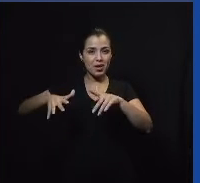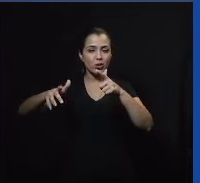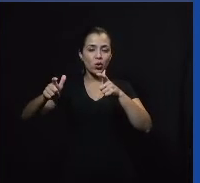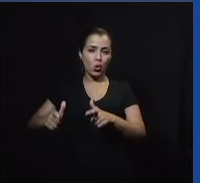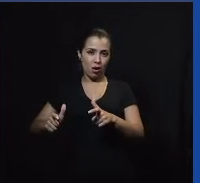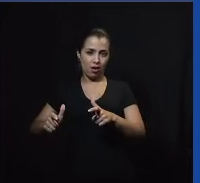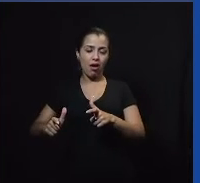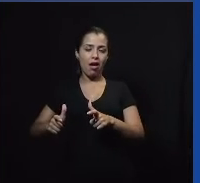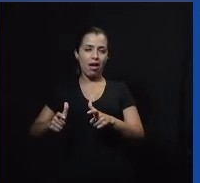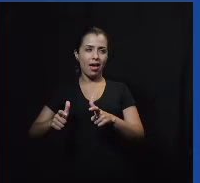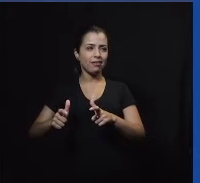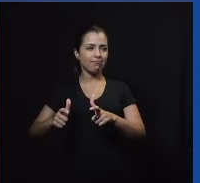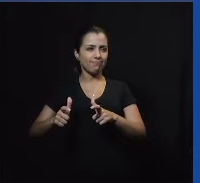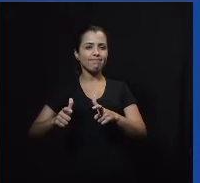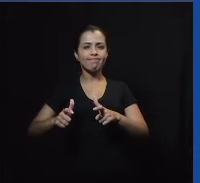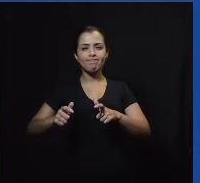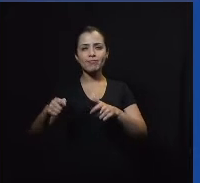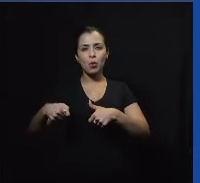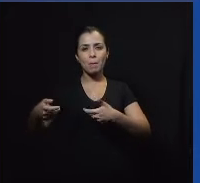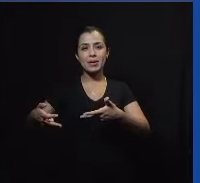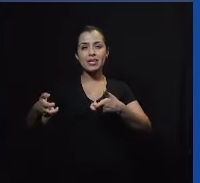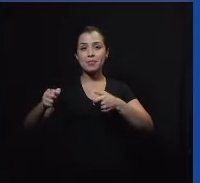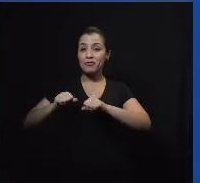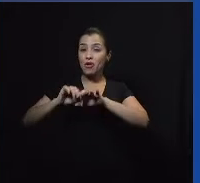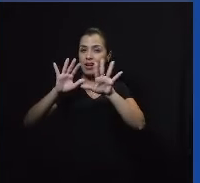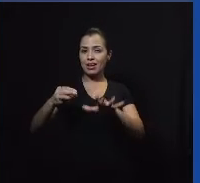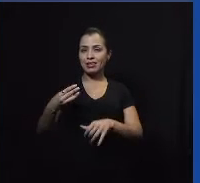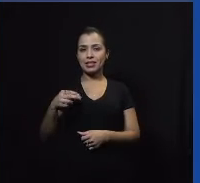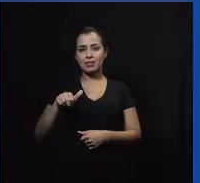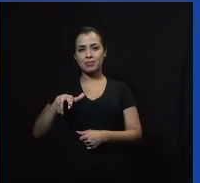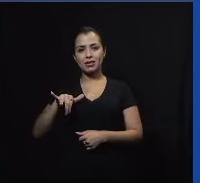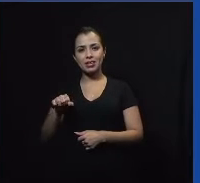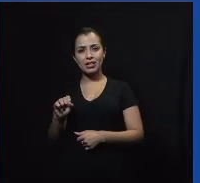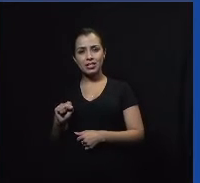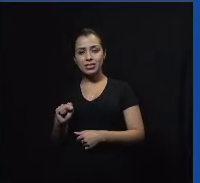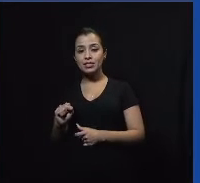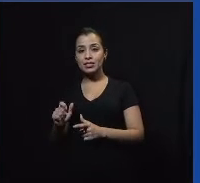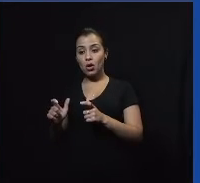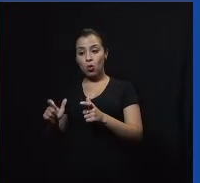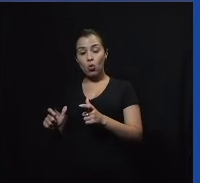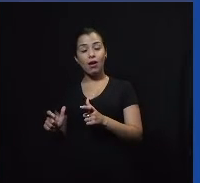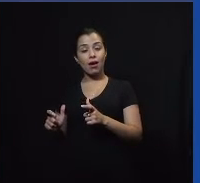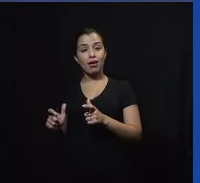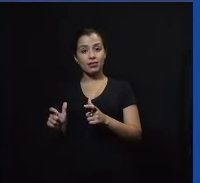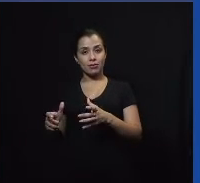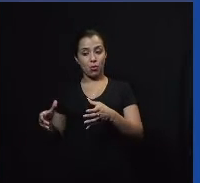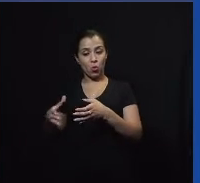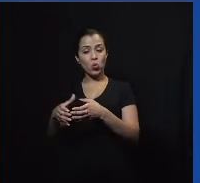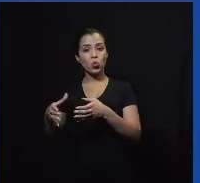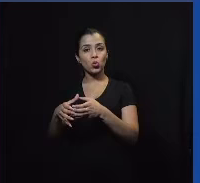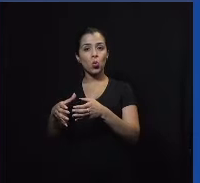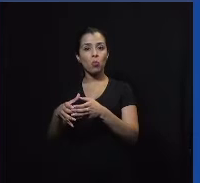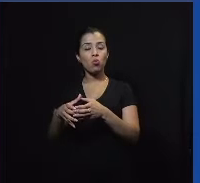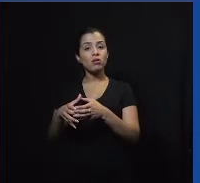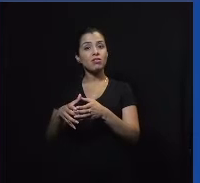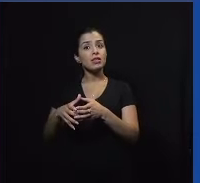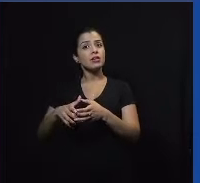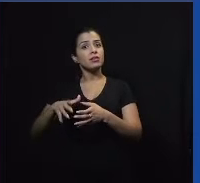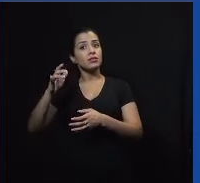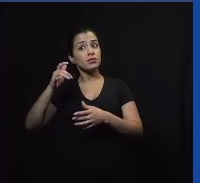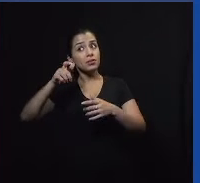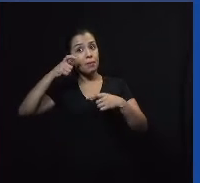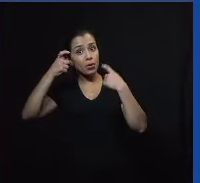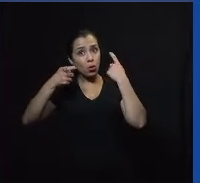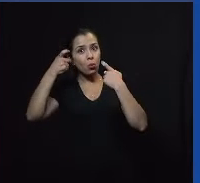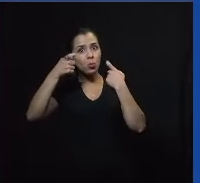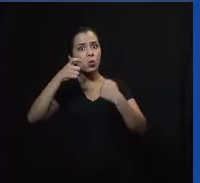assim, que ficou muito claro para a gente em Três Marias. Como eles se importam com o futuro da cidade, como eles querem se envolver nas discussões de tomada